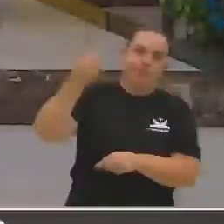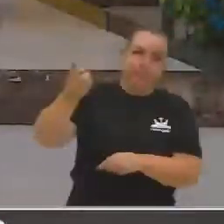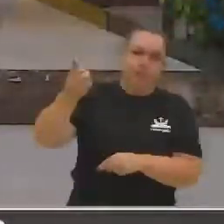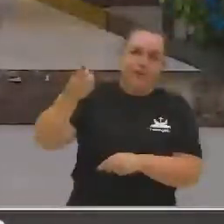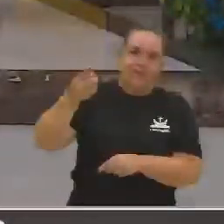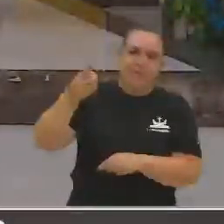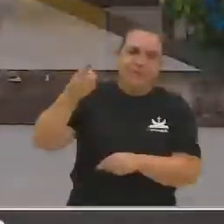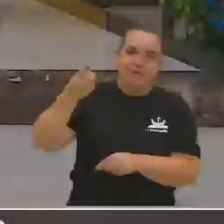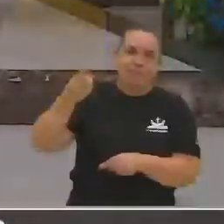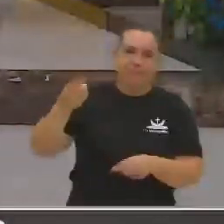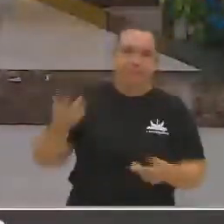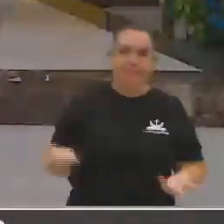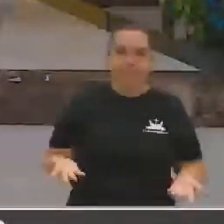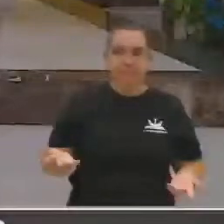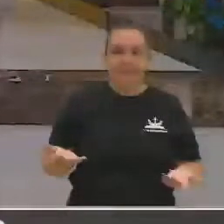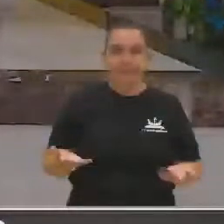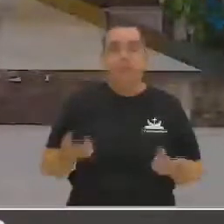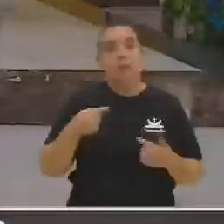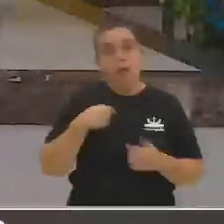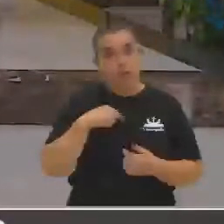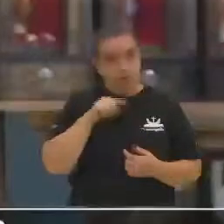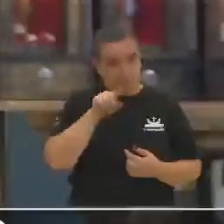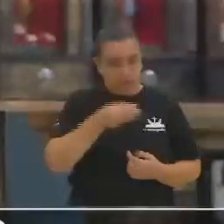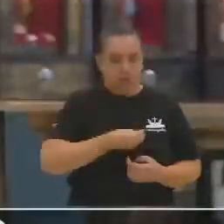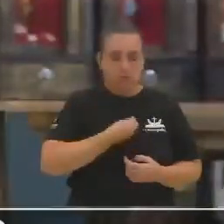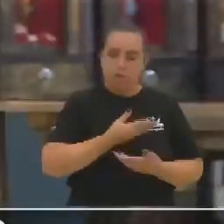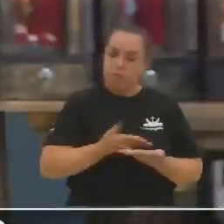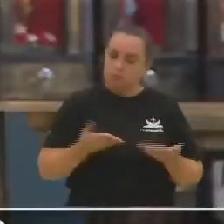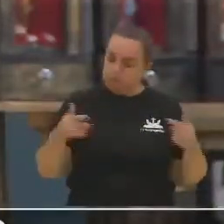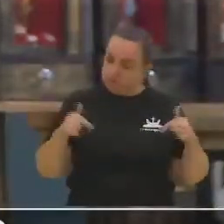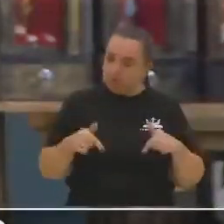depois. Eu e você estamos aqui